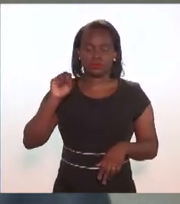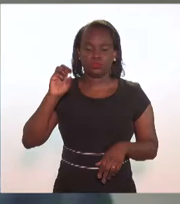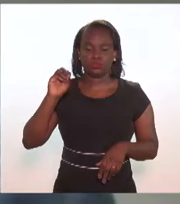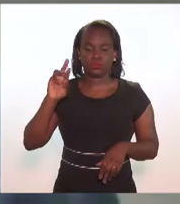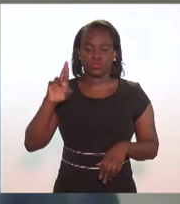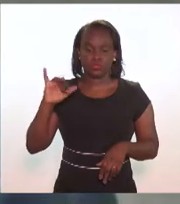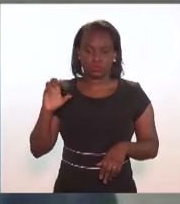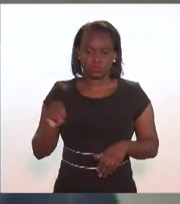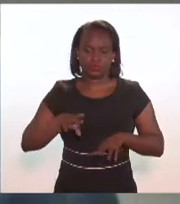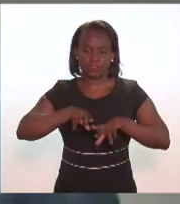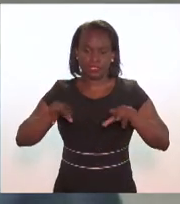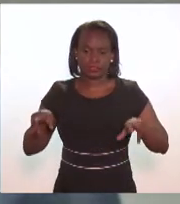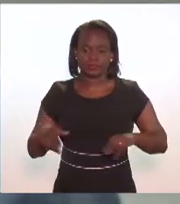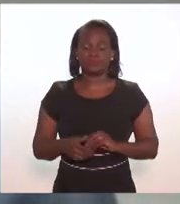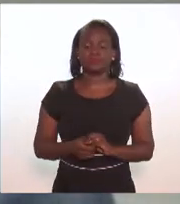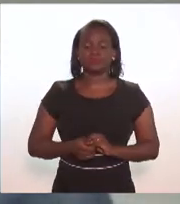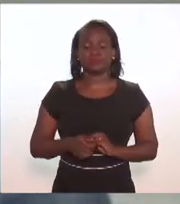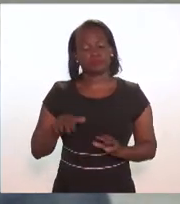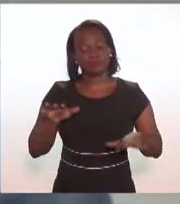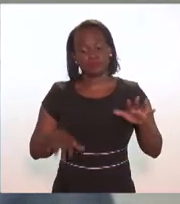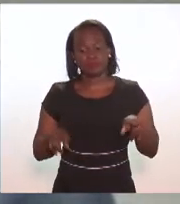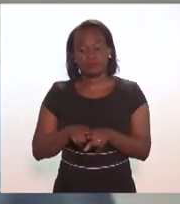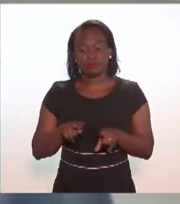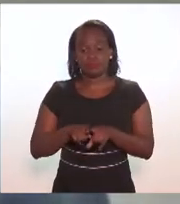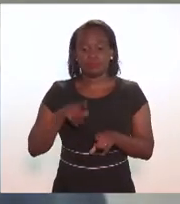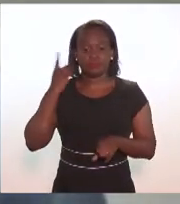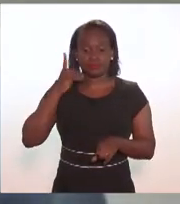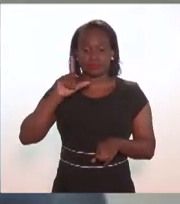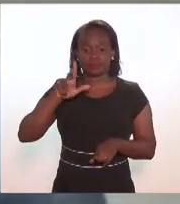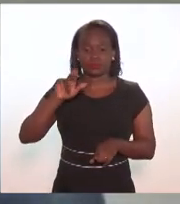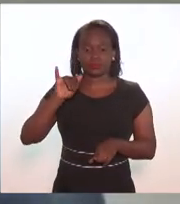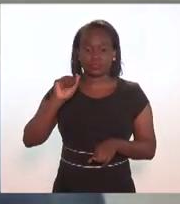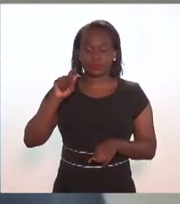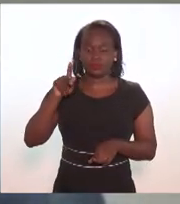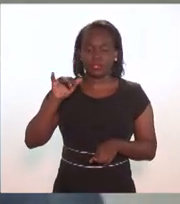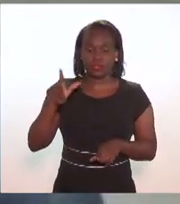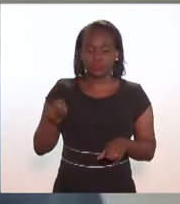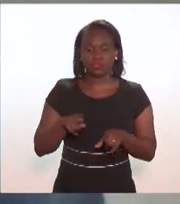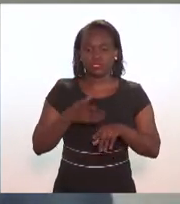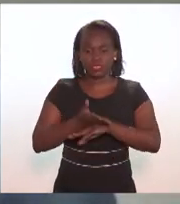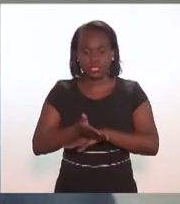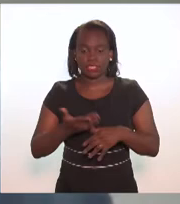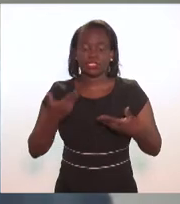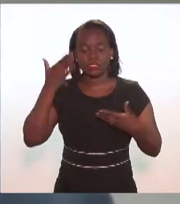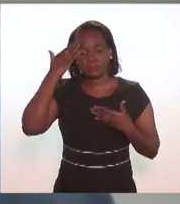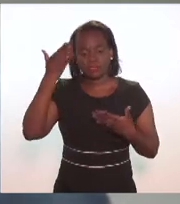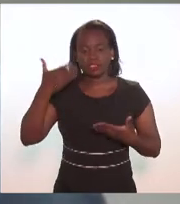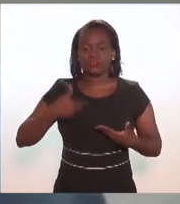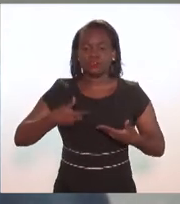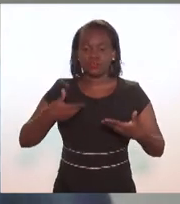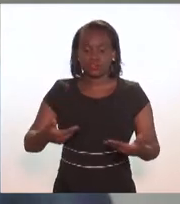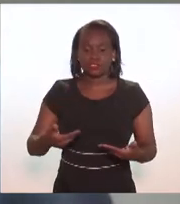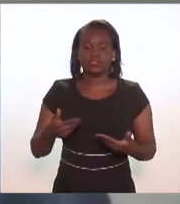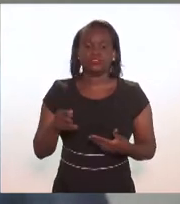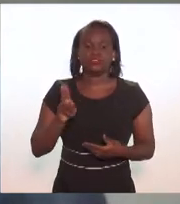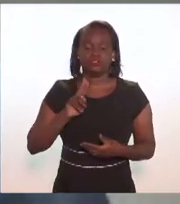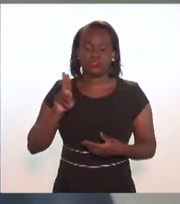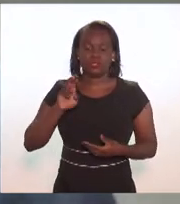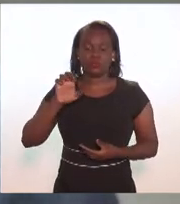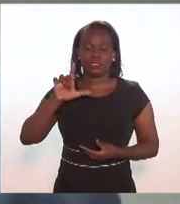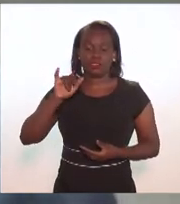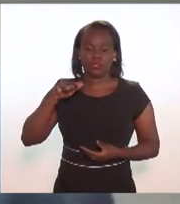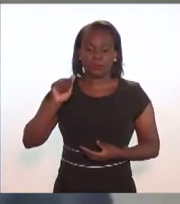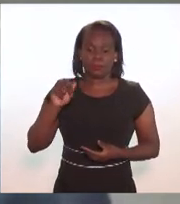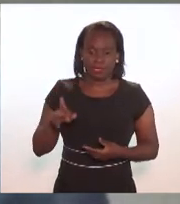demais. Talvez aí o deputado Luiz Paulo esteja entrando. Agradeço o convite em seu nome, deputado Eliomar, e